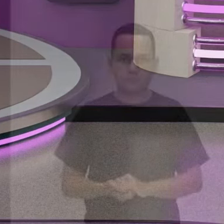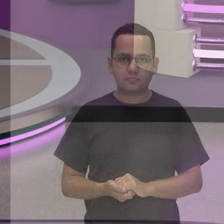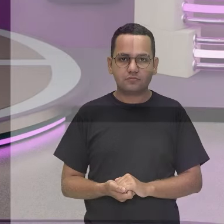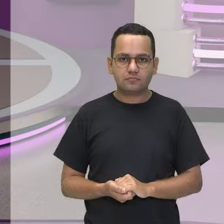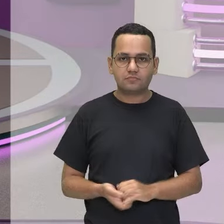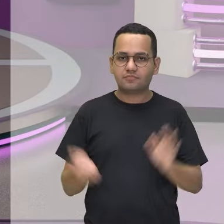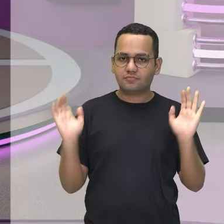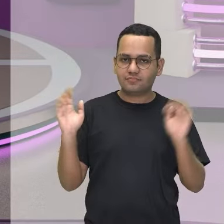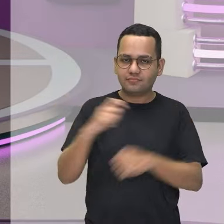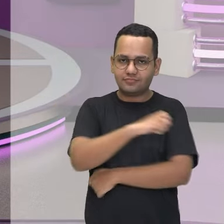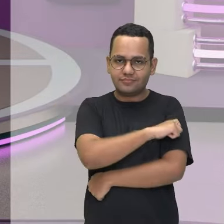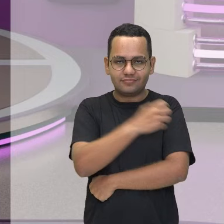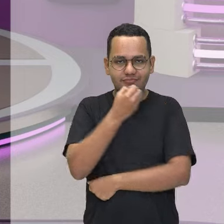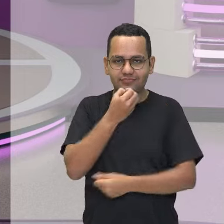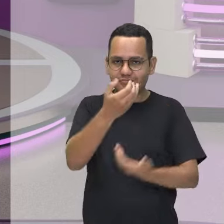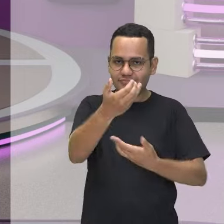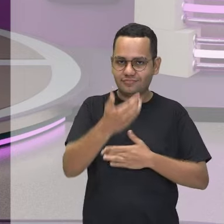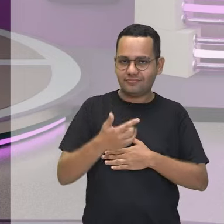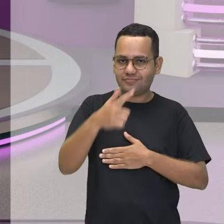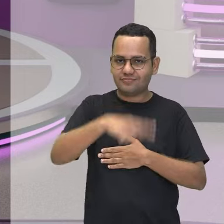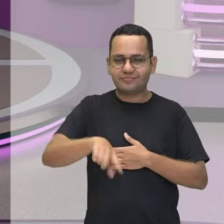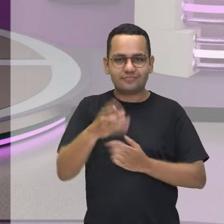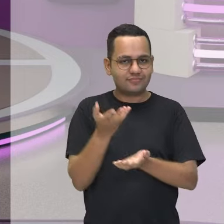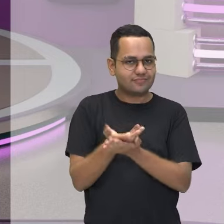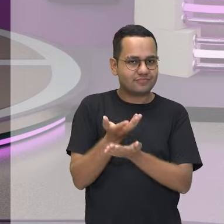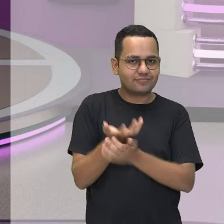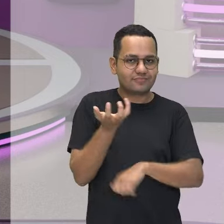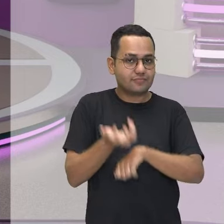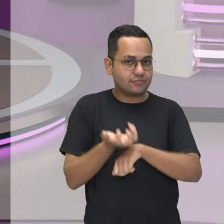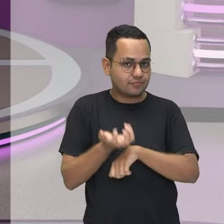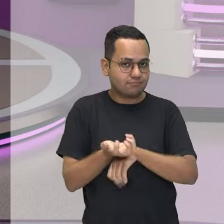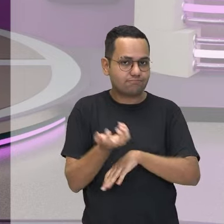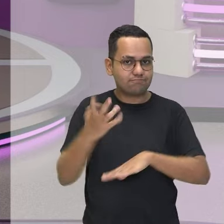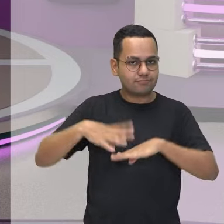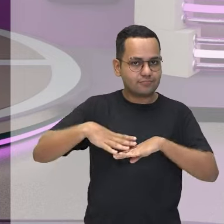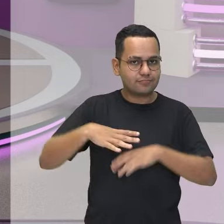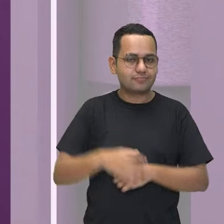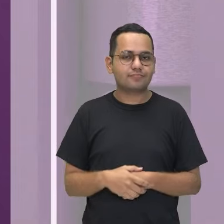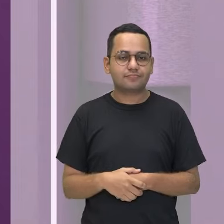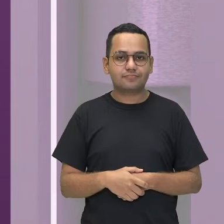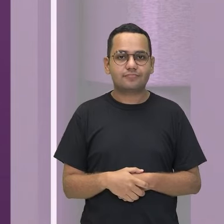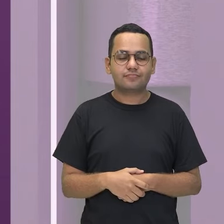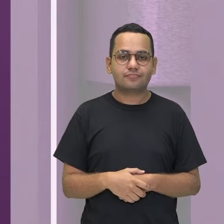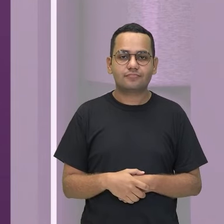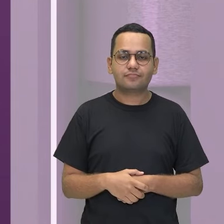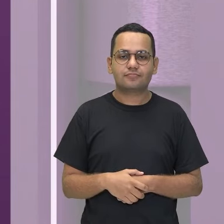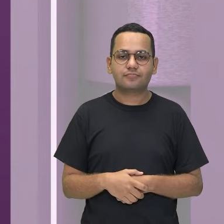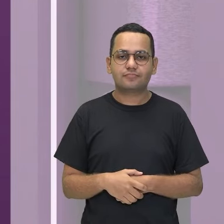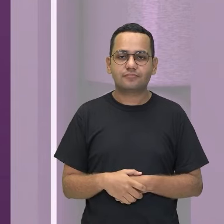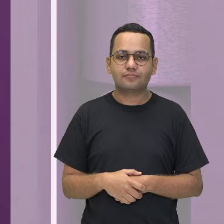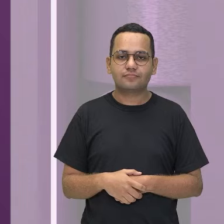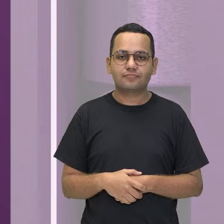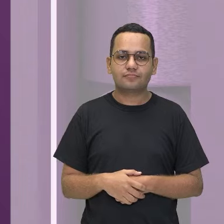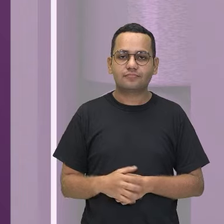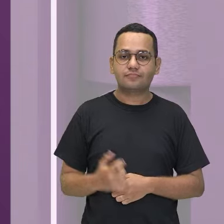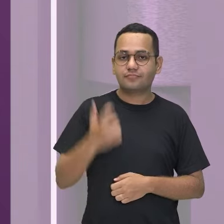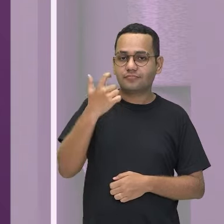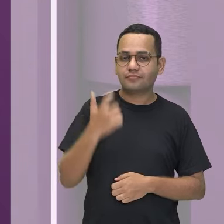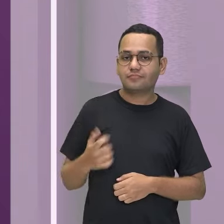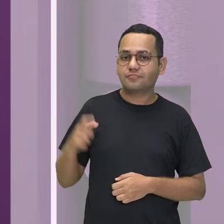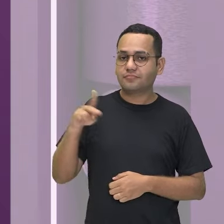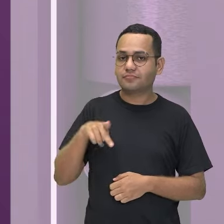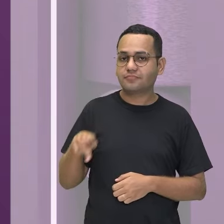Olá a todos, sejam muito bem-vindos a mais um dia de aula de matemática. Eu sou o professor